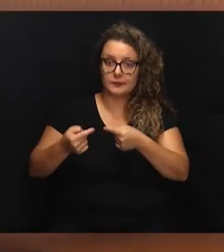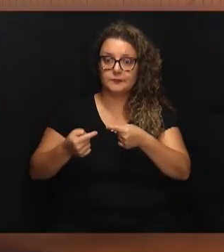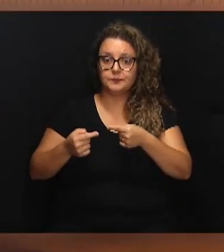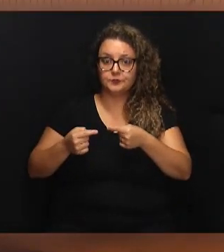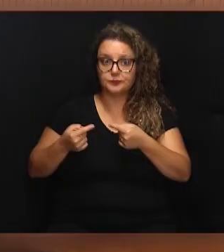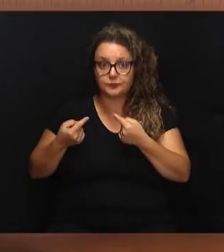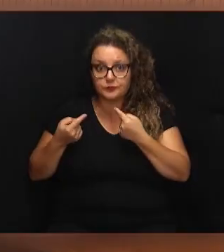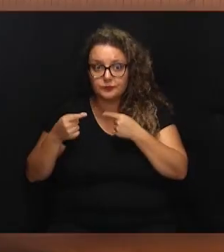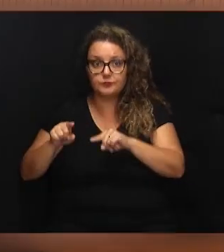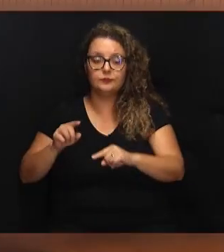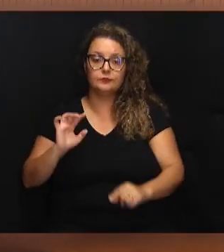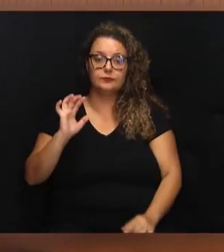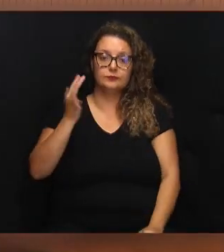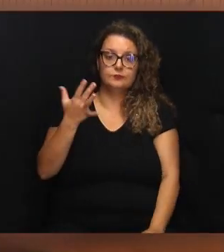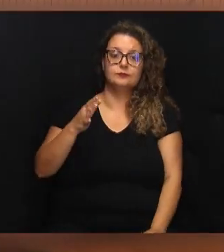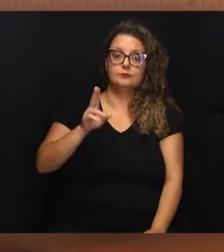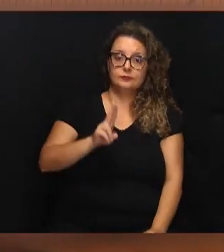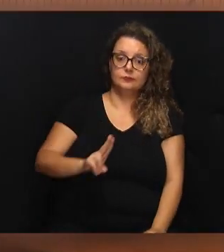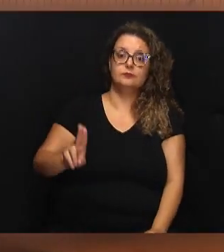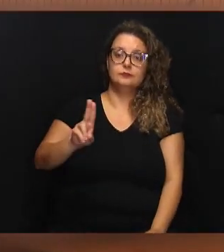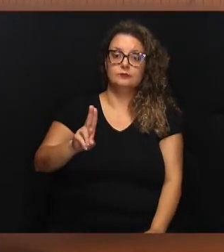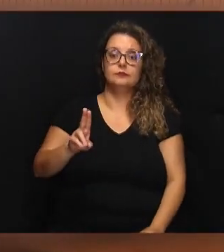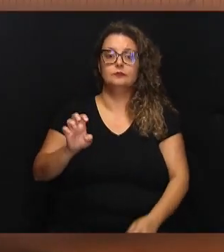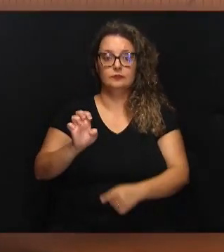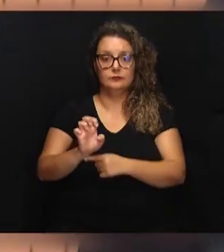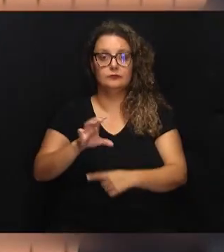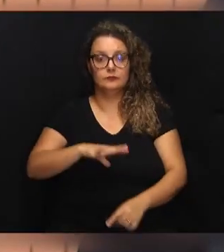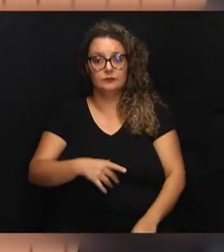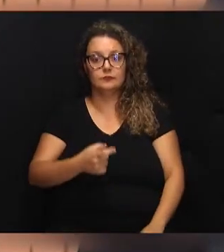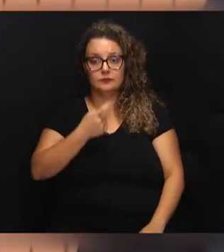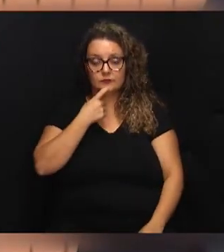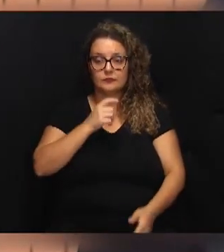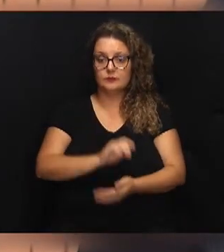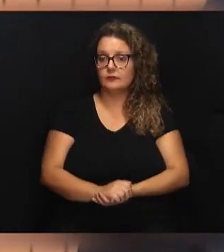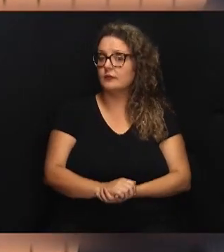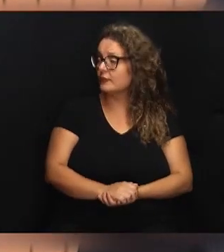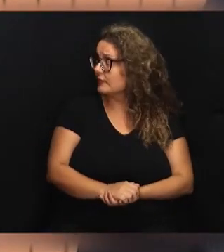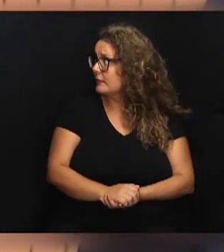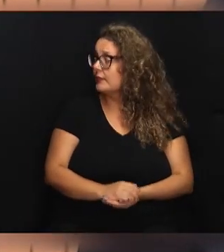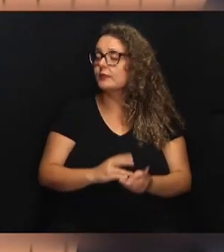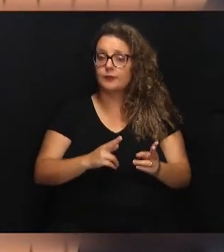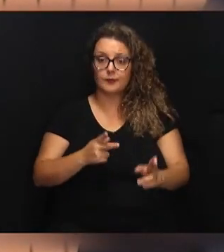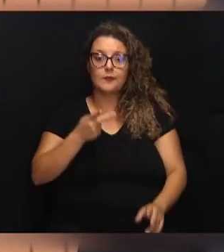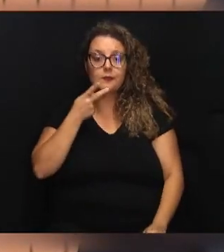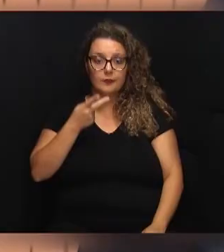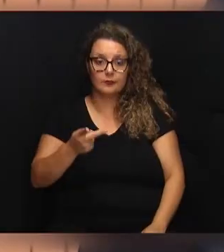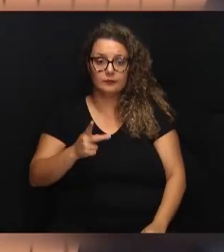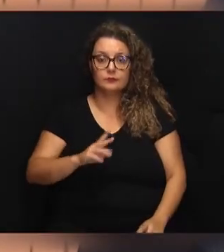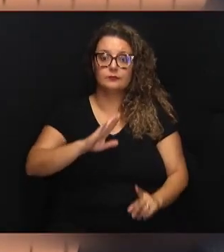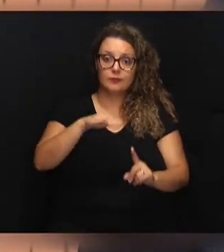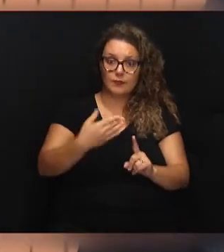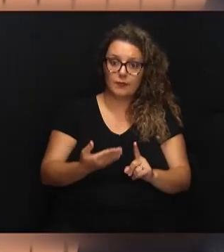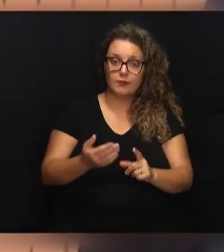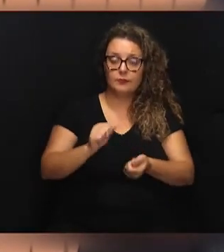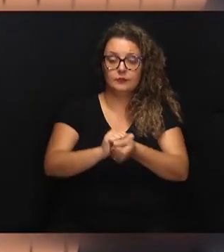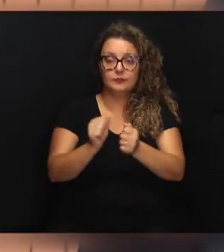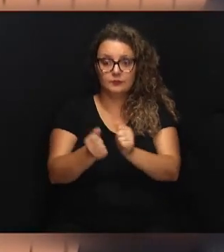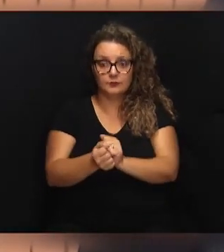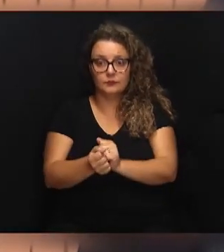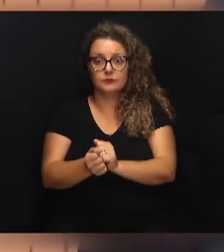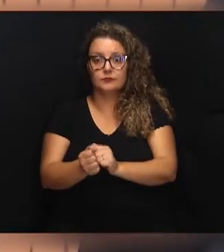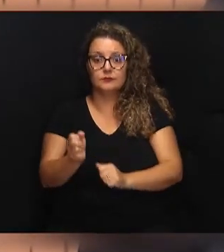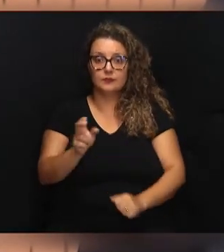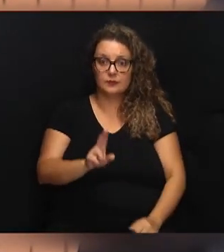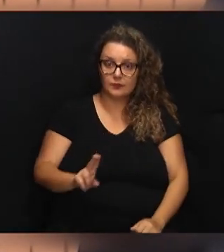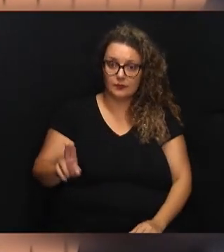ataques ocorridos na Universidade Estadual de Campinas. Como eu disse, esse é um ato de homenagem e reparação à Universidade Estadual de